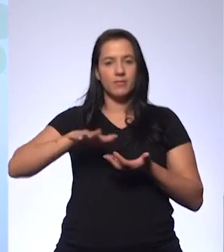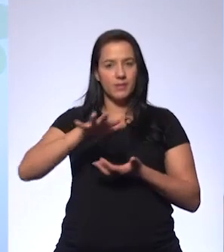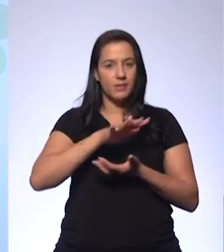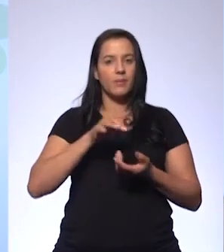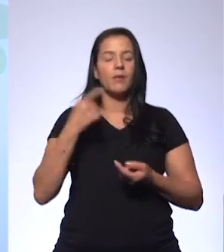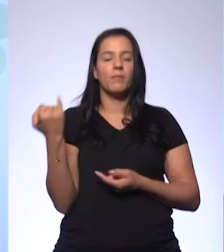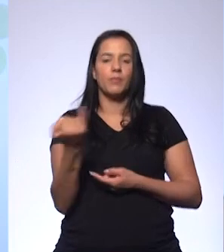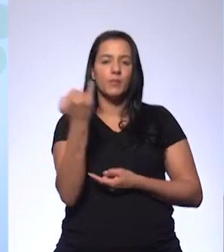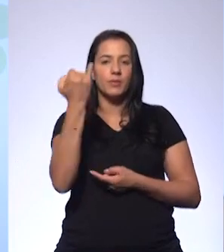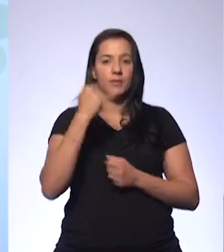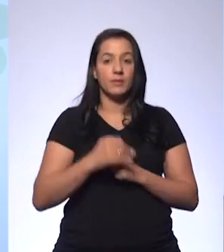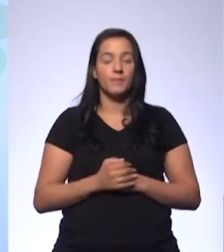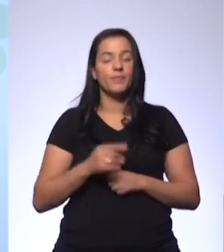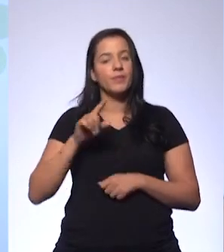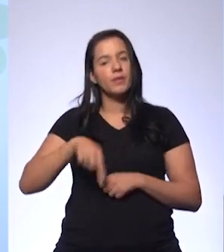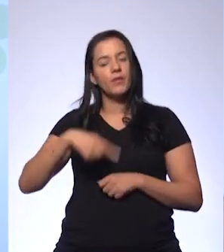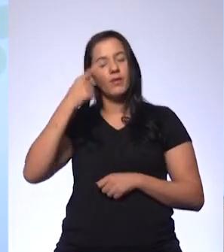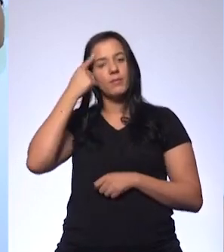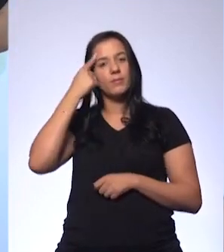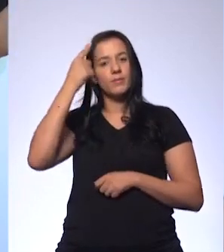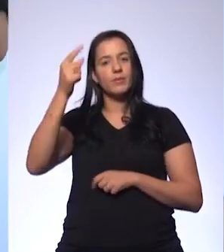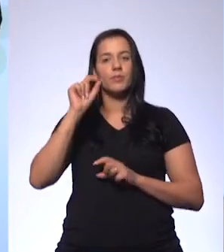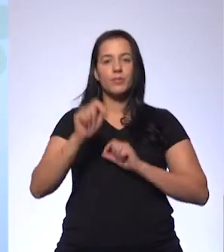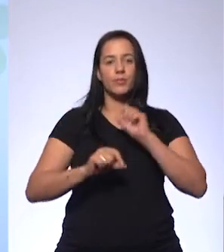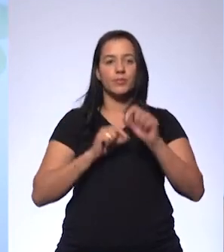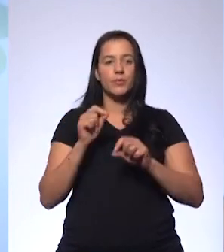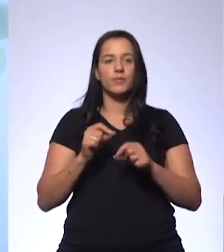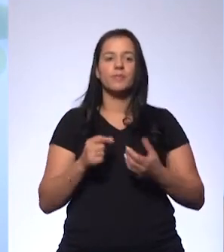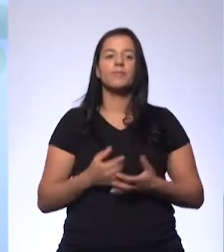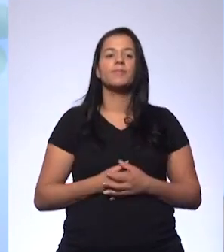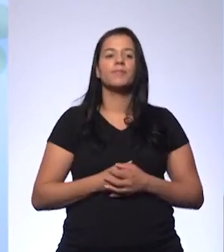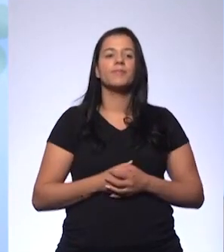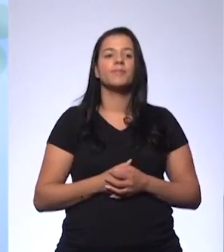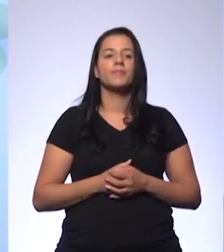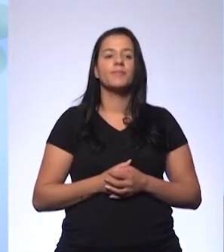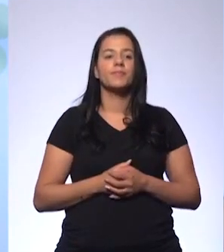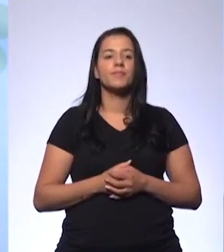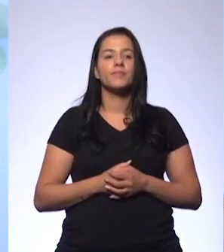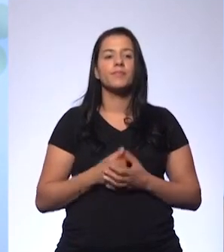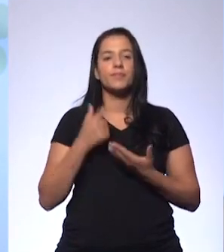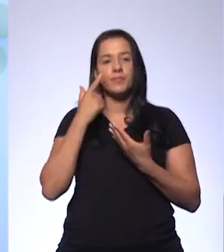aí a gente relembrar desses conceitos, lembrando vocês aí